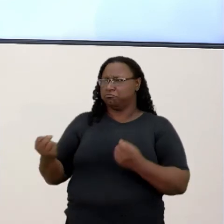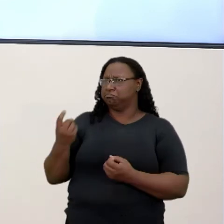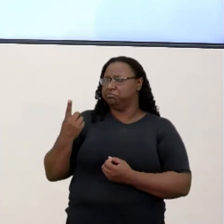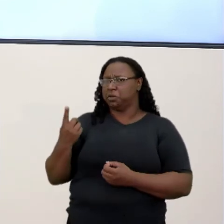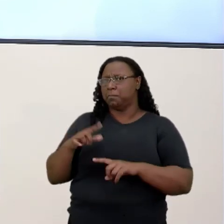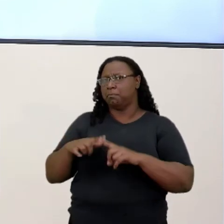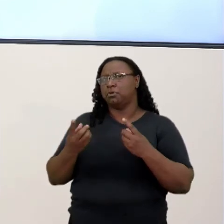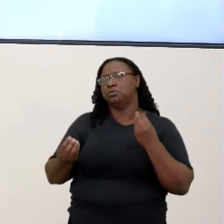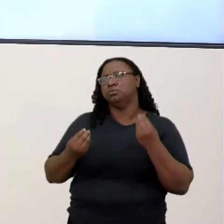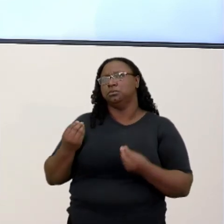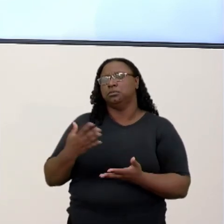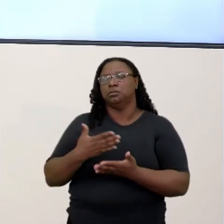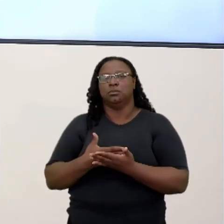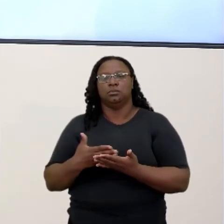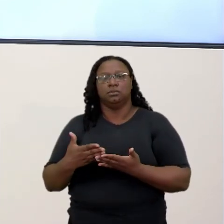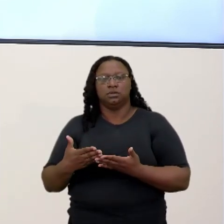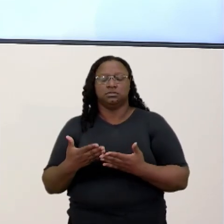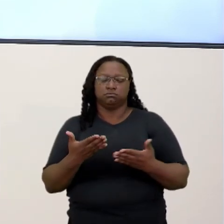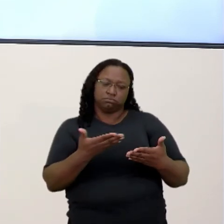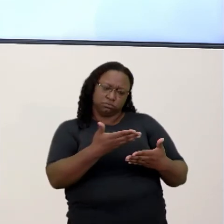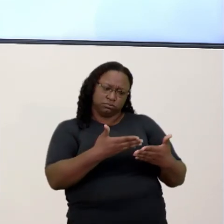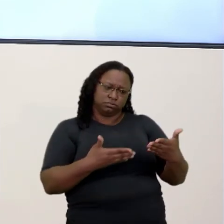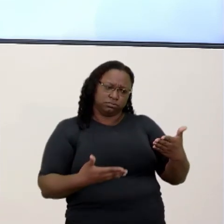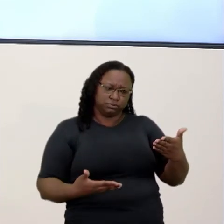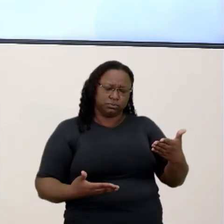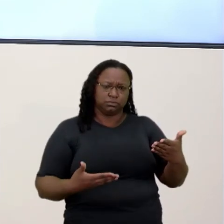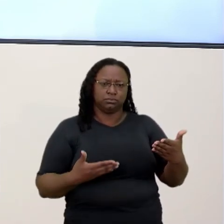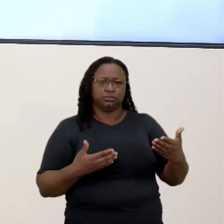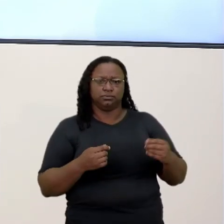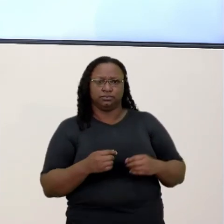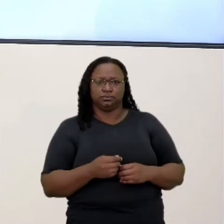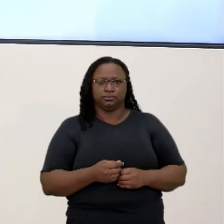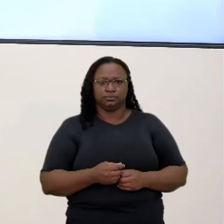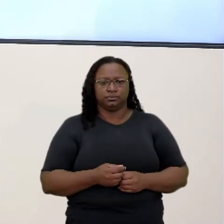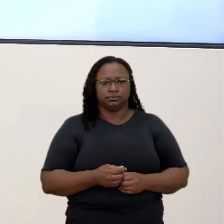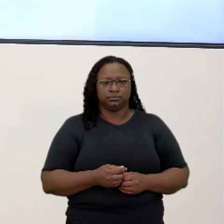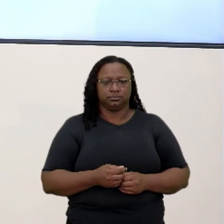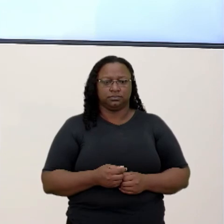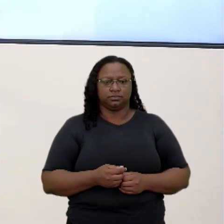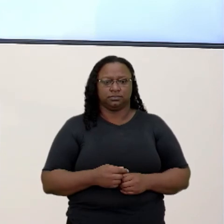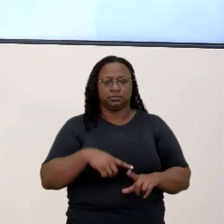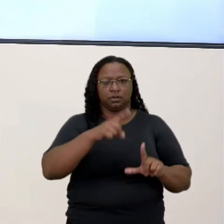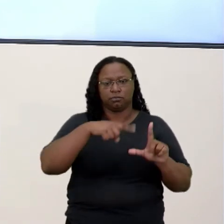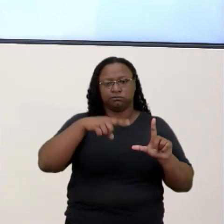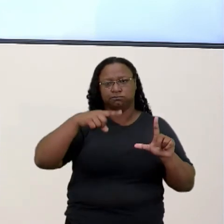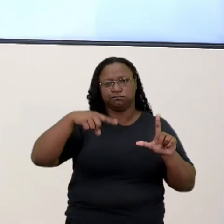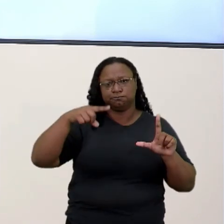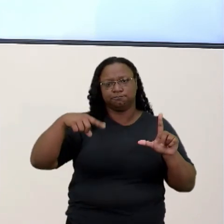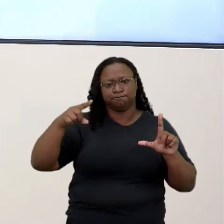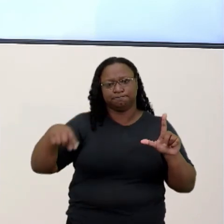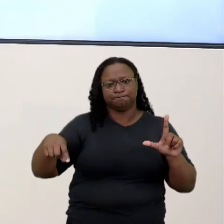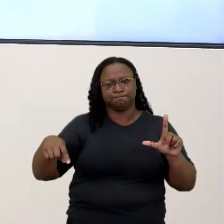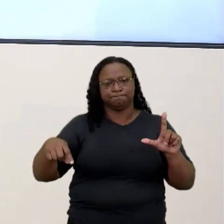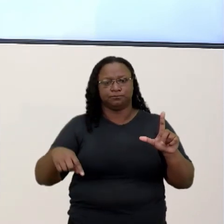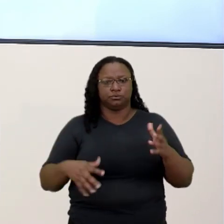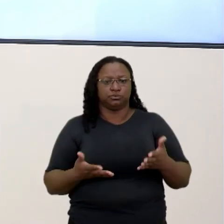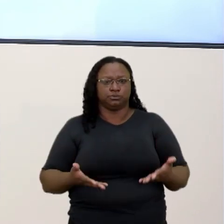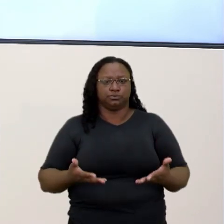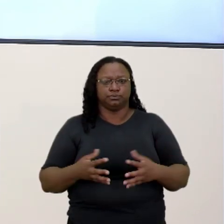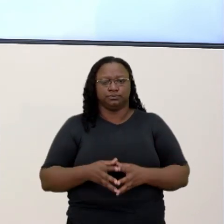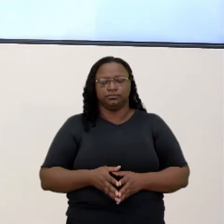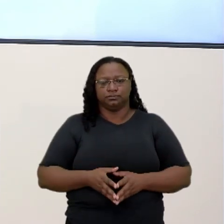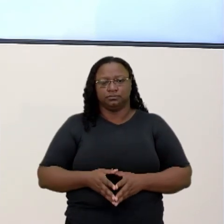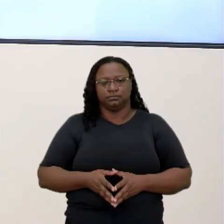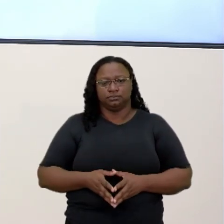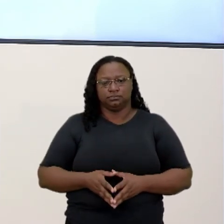você começa a fazer uma análise de uma tabela, de um quadro estatístico e cai aí em função do primeiro grau, gráfico de uma